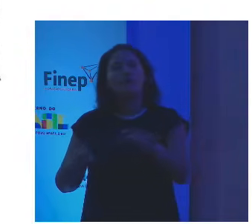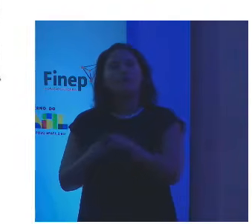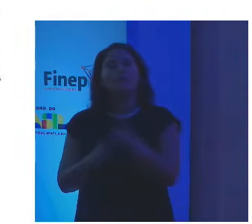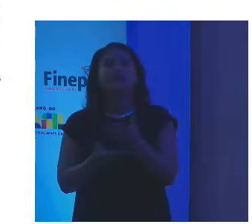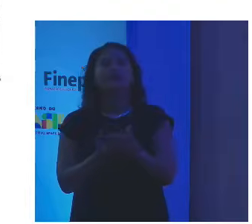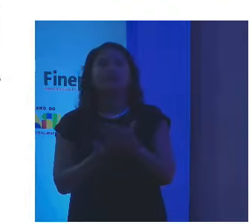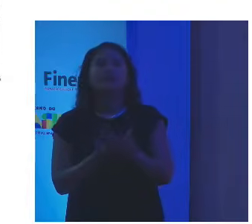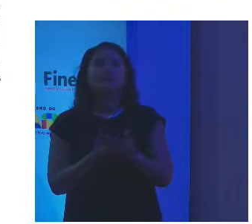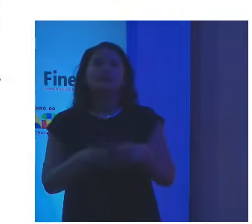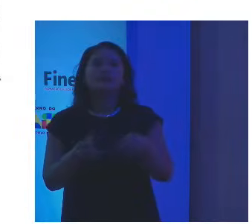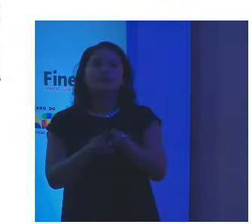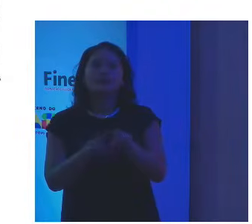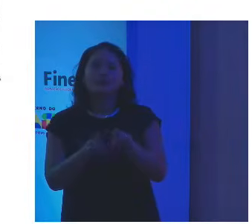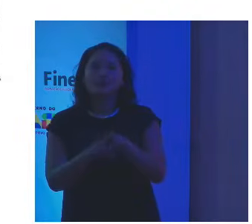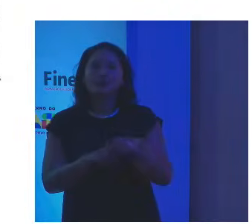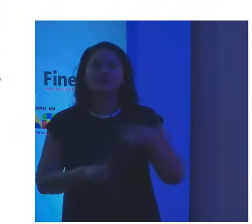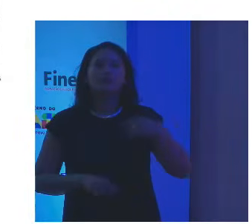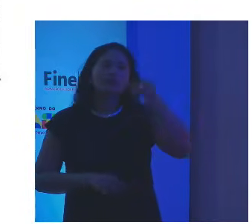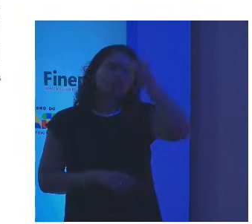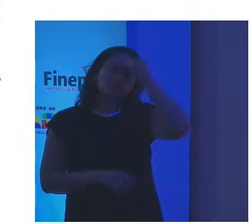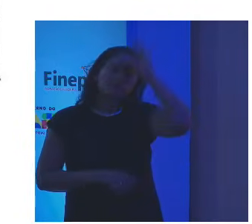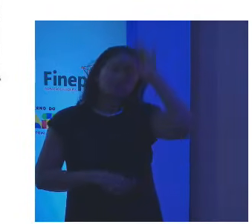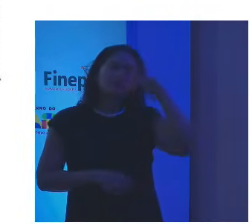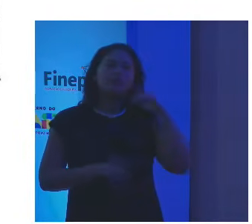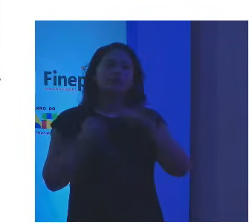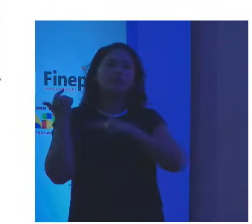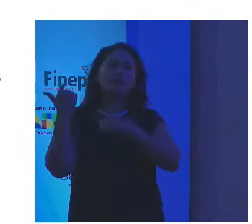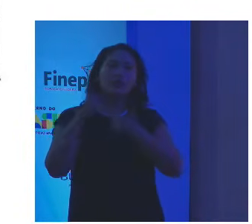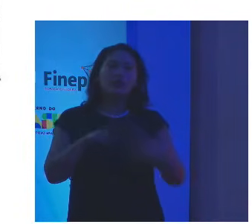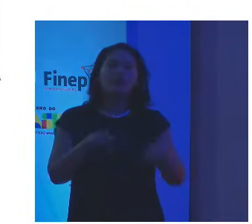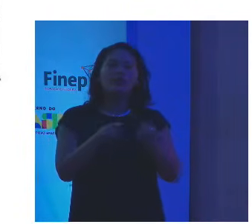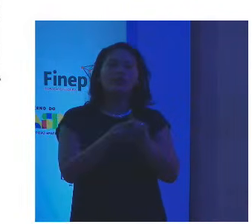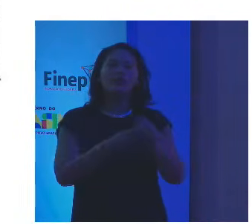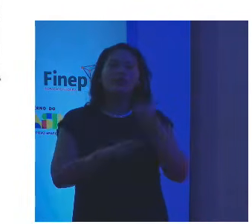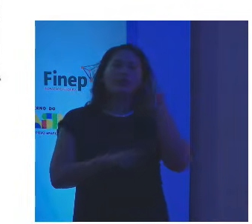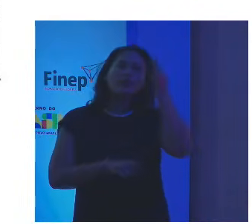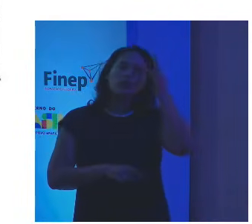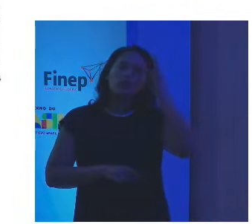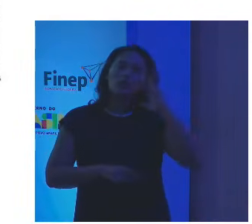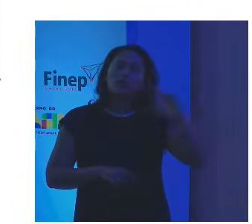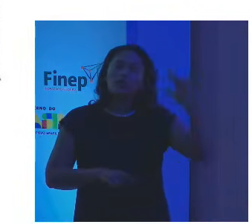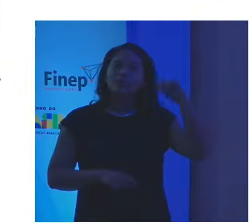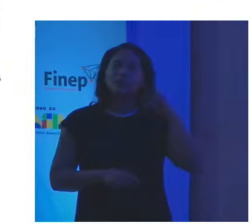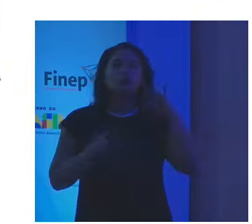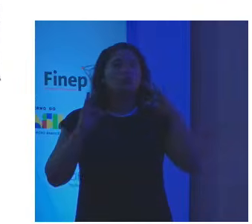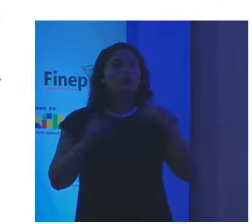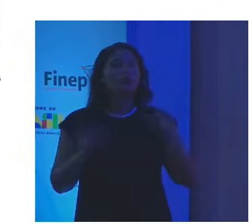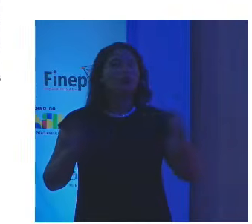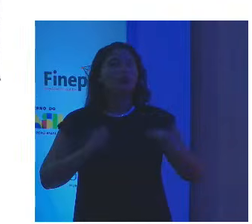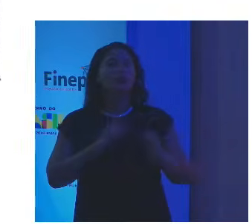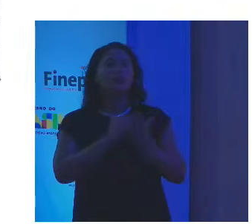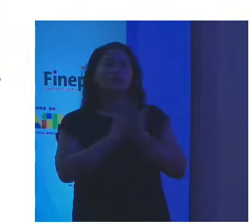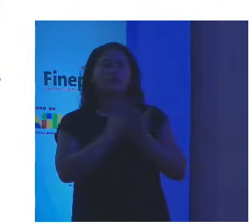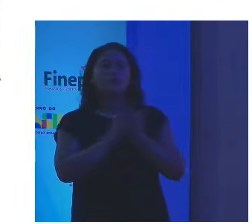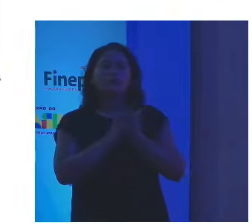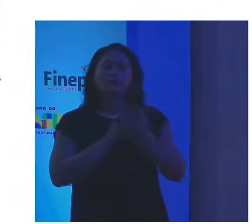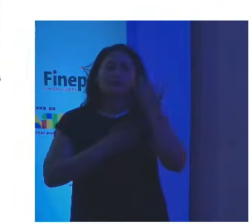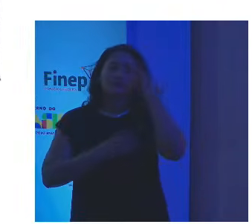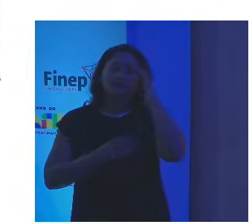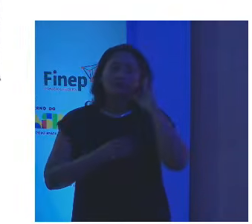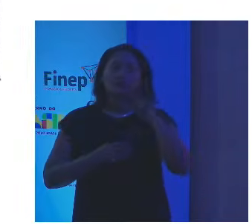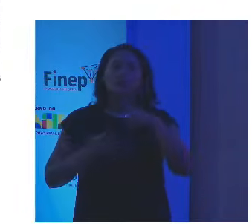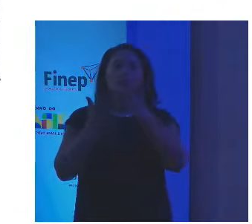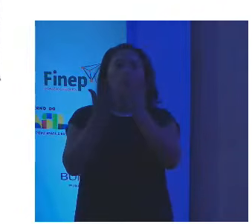de ciência cidadã, os conhecimentos tradicionais, a teoria da ciência pós-normal. Isso tudo pode nos ajudar a entender